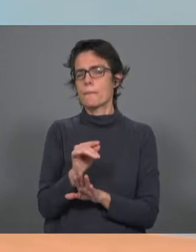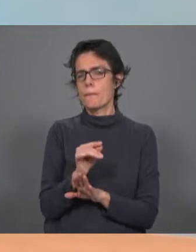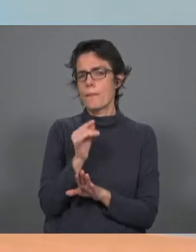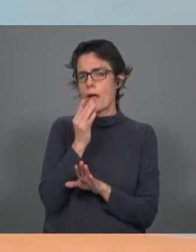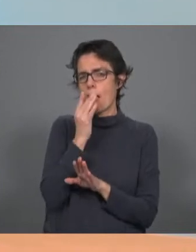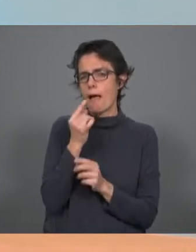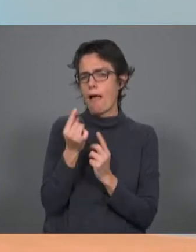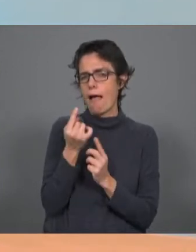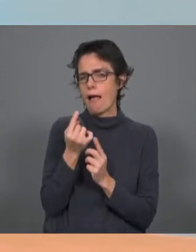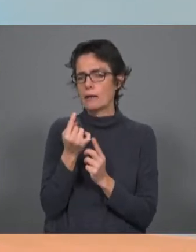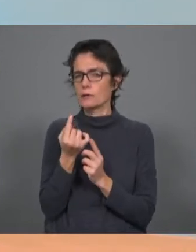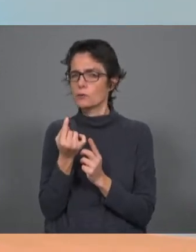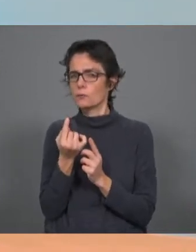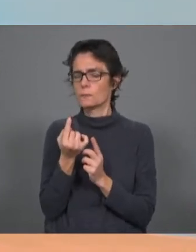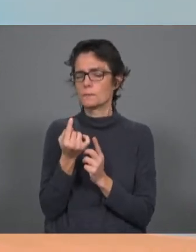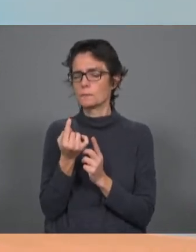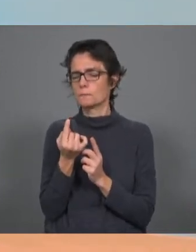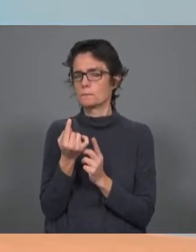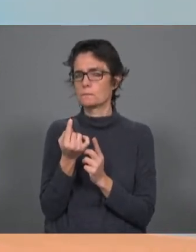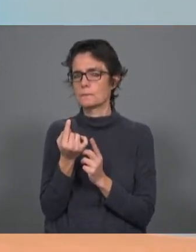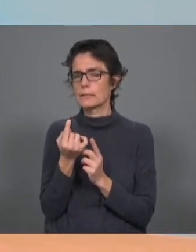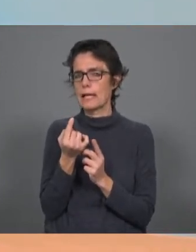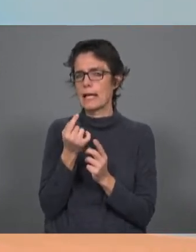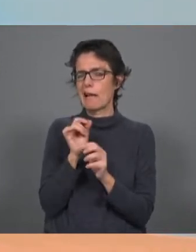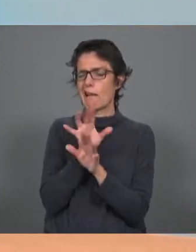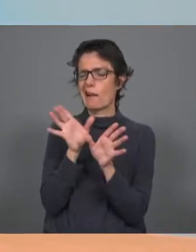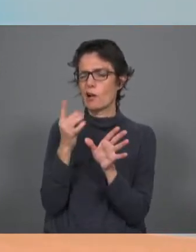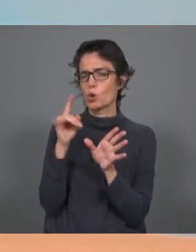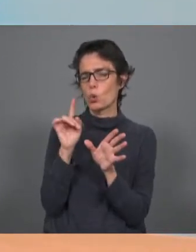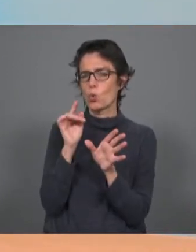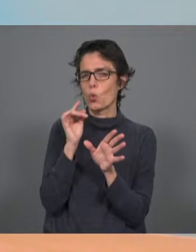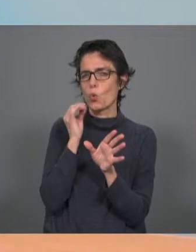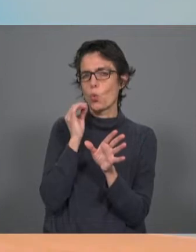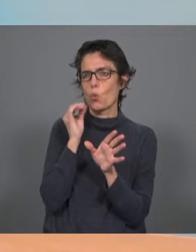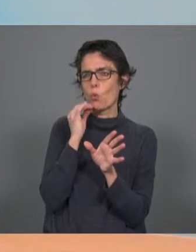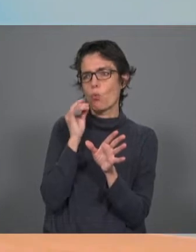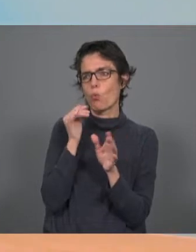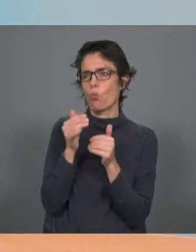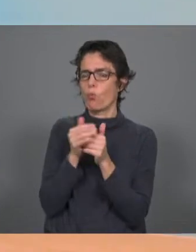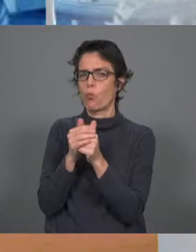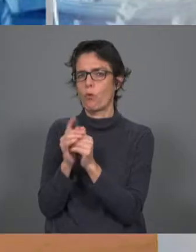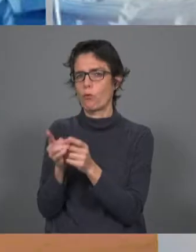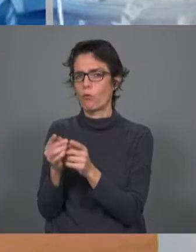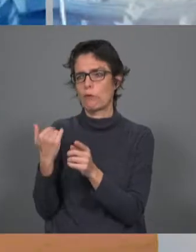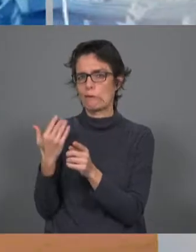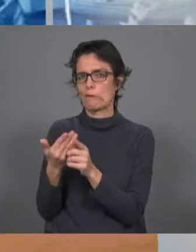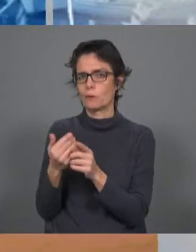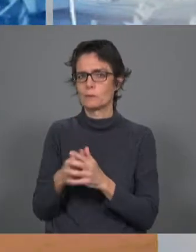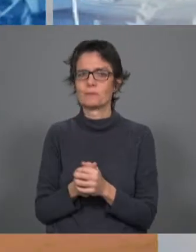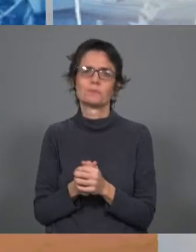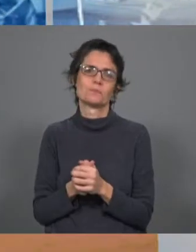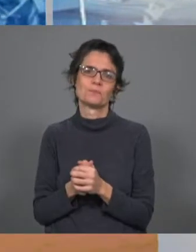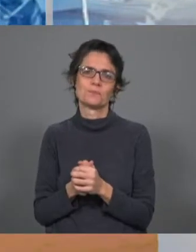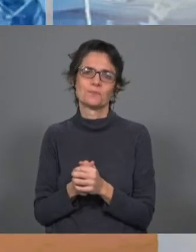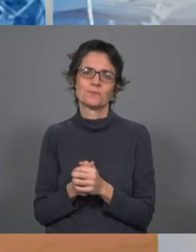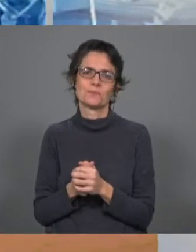alguma ambiguidade na forma como o processo em si arrancou ou está definido. Não há nada